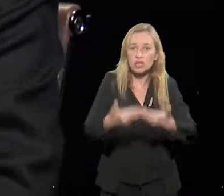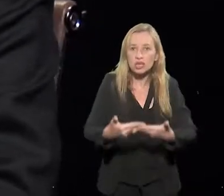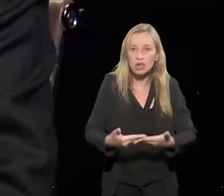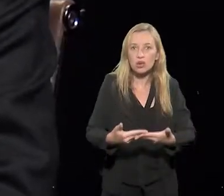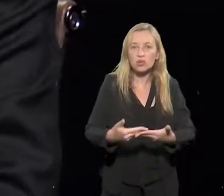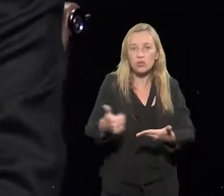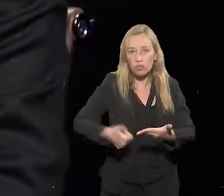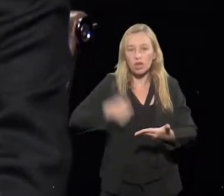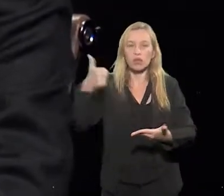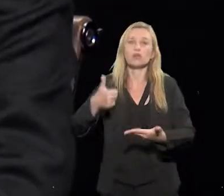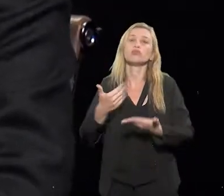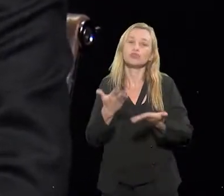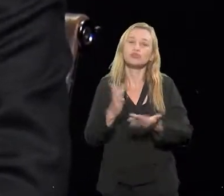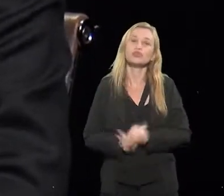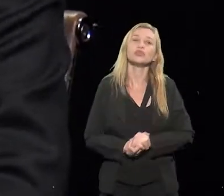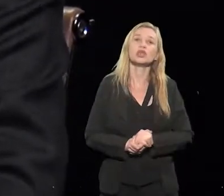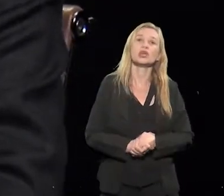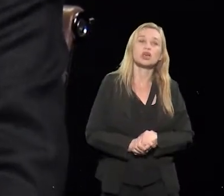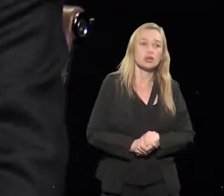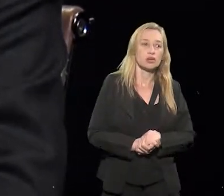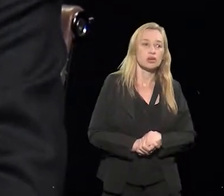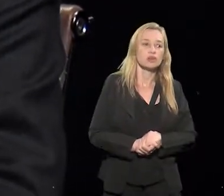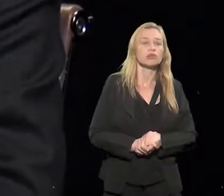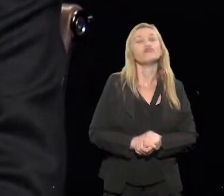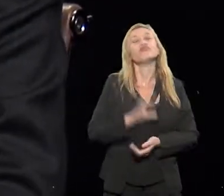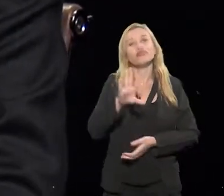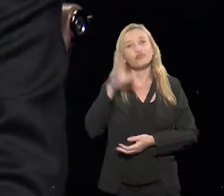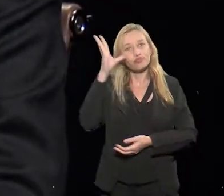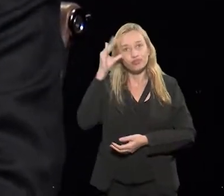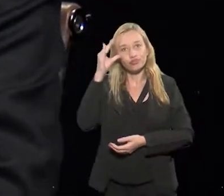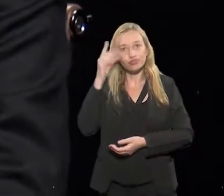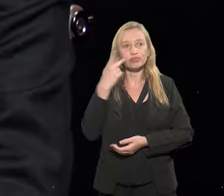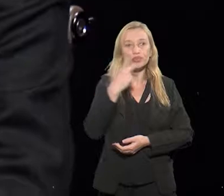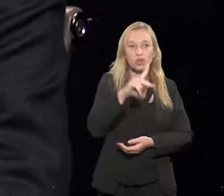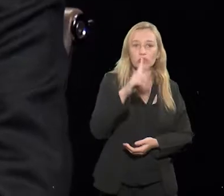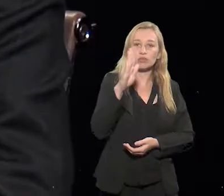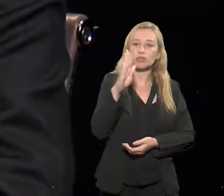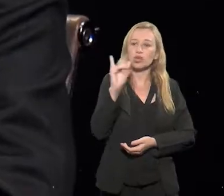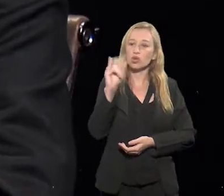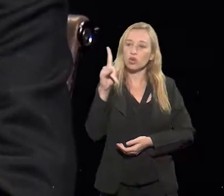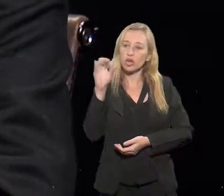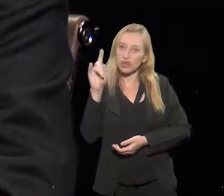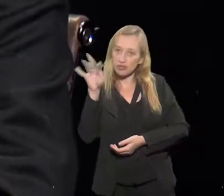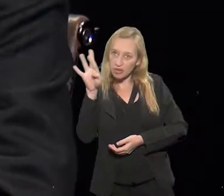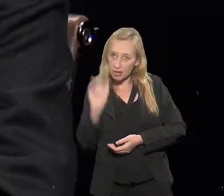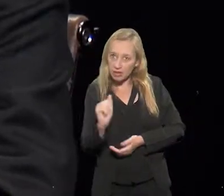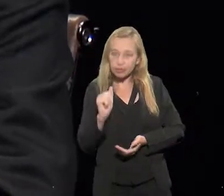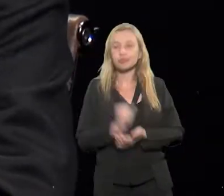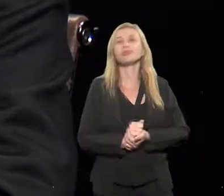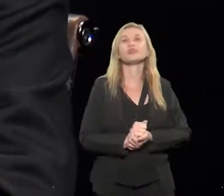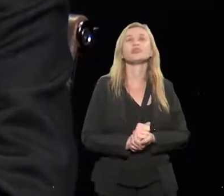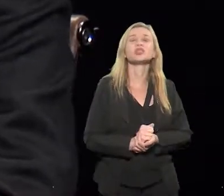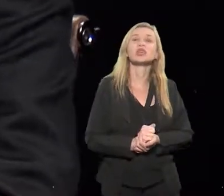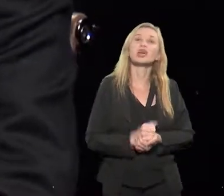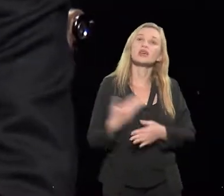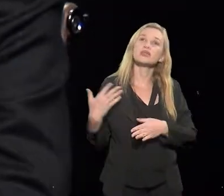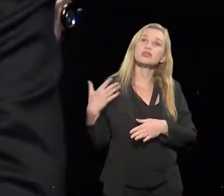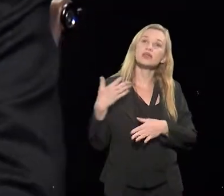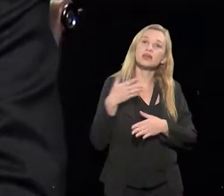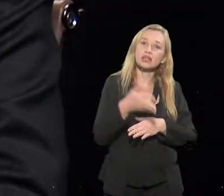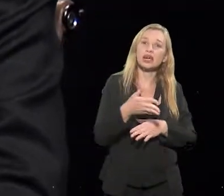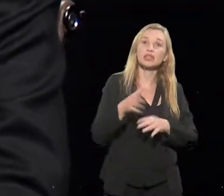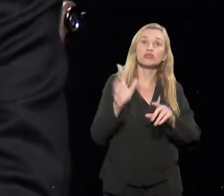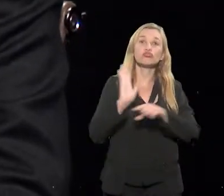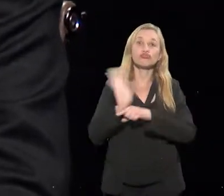uma alternativa para isso. Mas uma coisa muito interessante na sua biografia é essa entrada